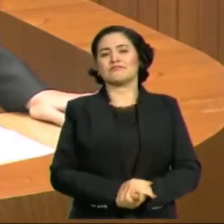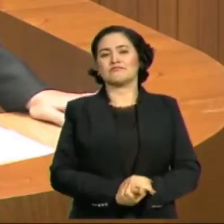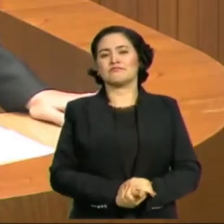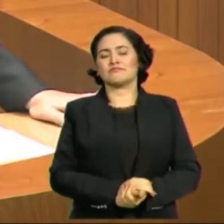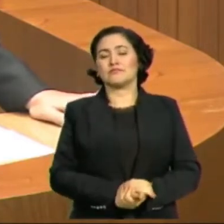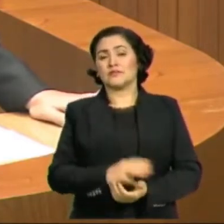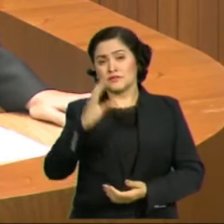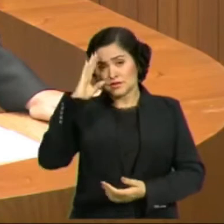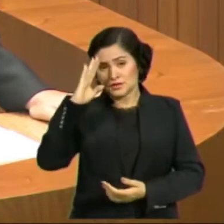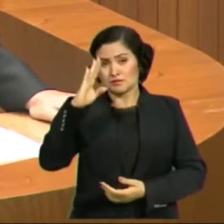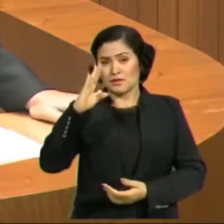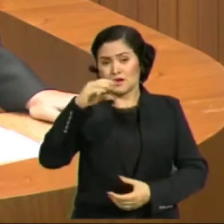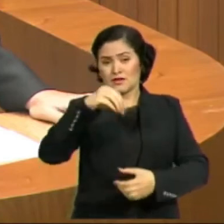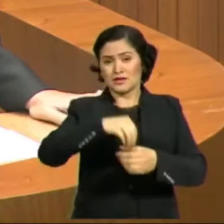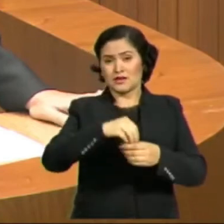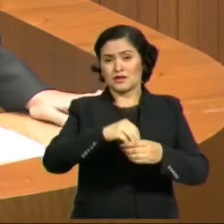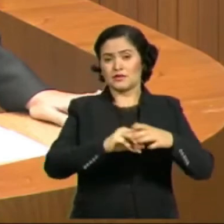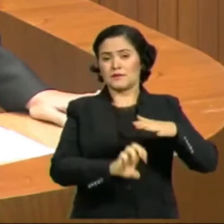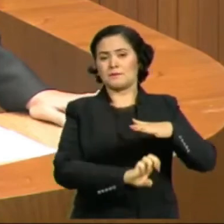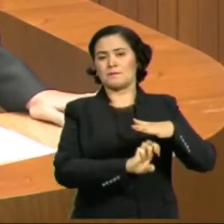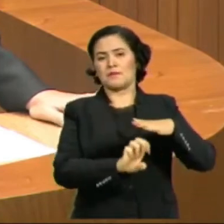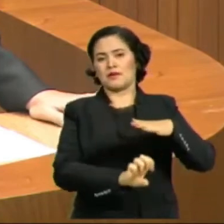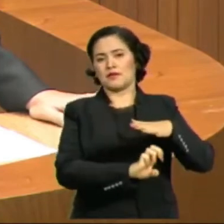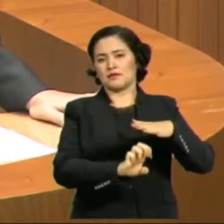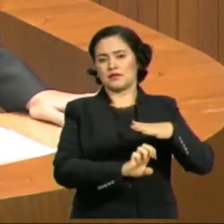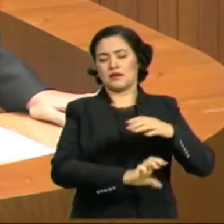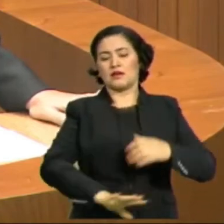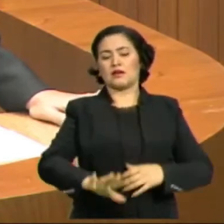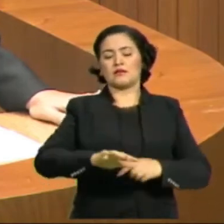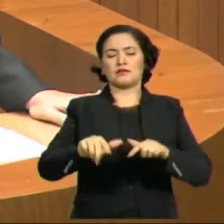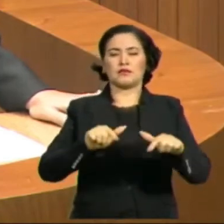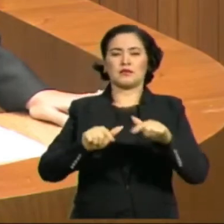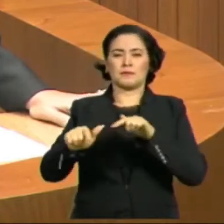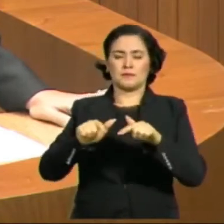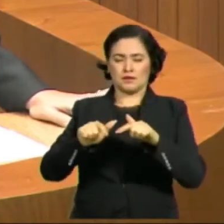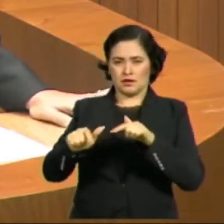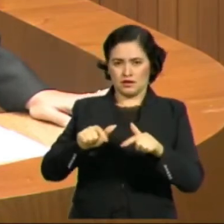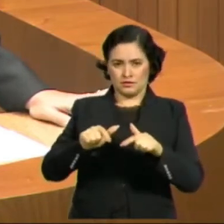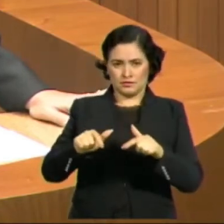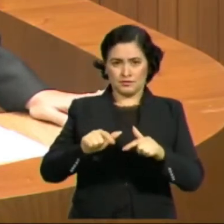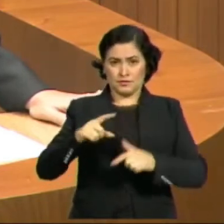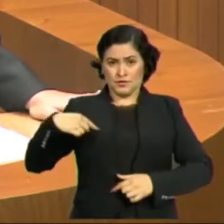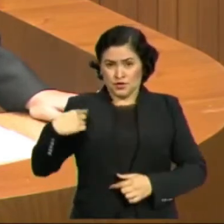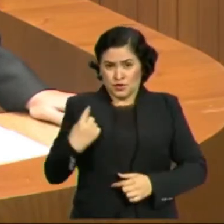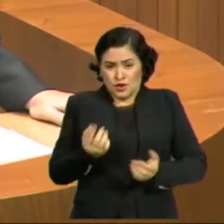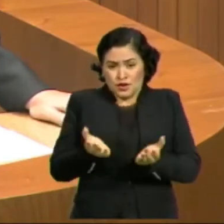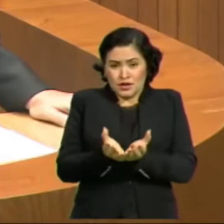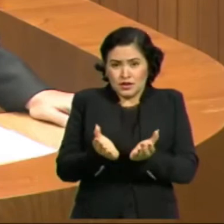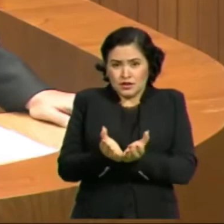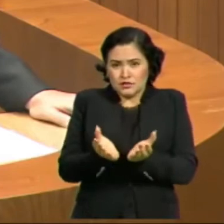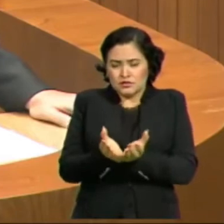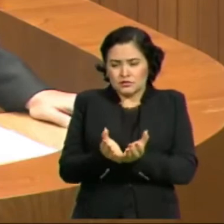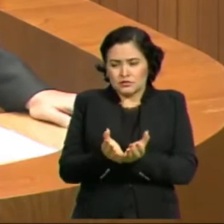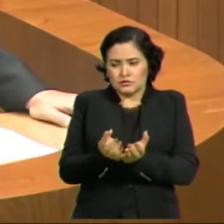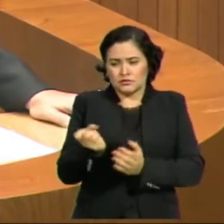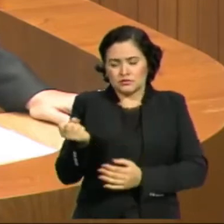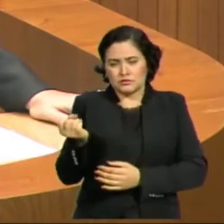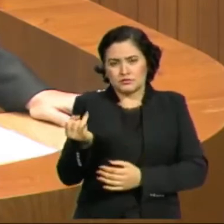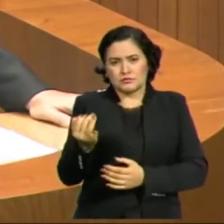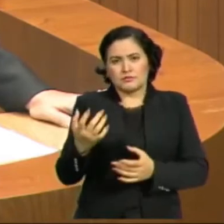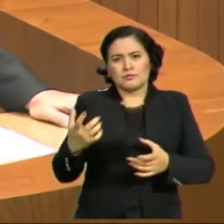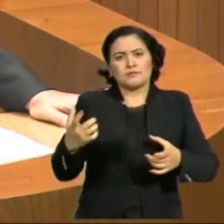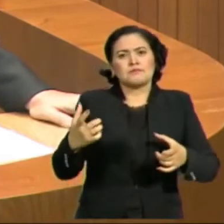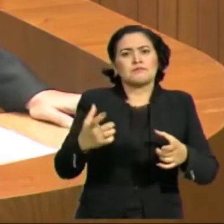em empresas, no ambiente de trabalho, e nós somos, os evangélicos, somos minorias nesses